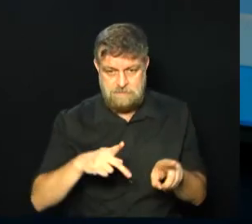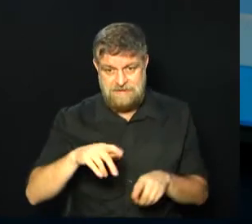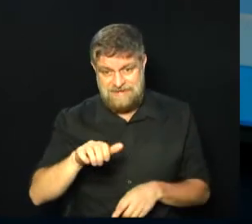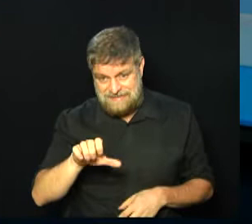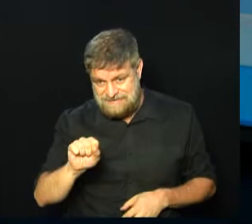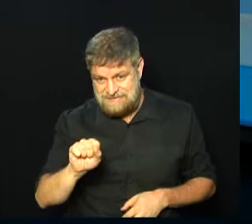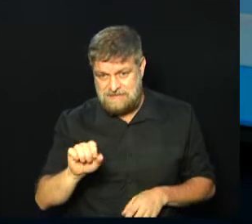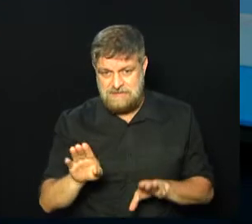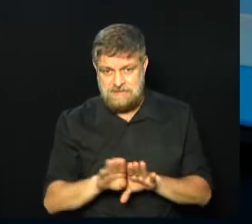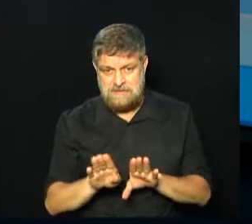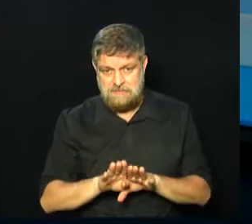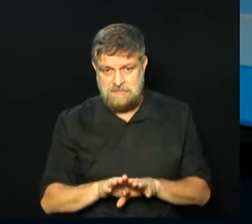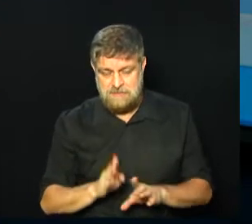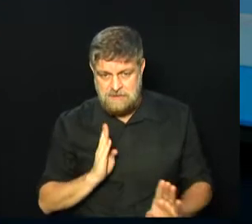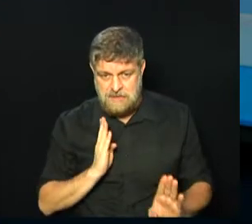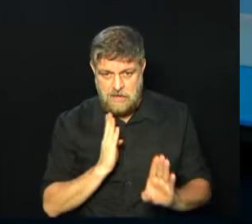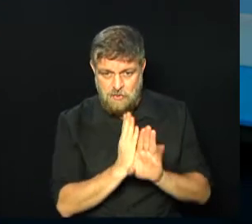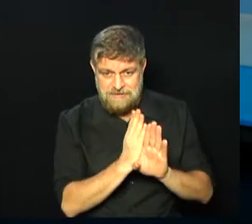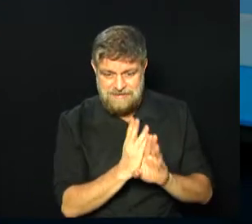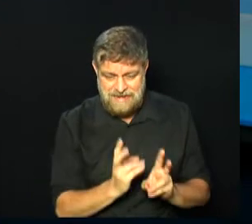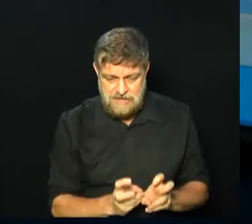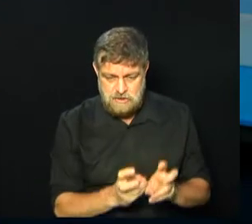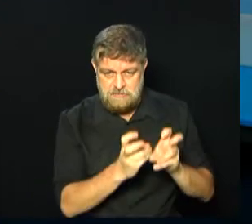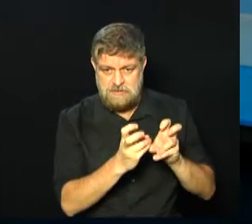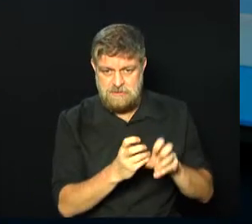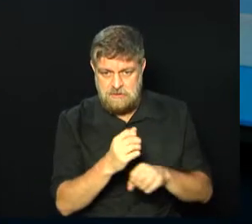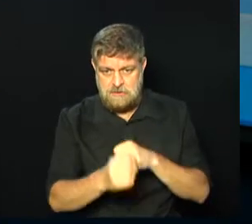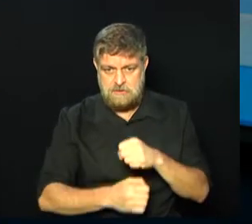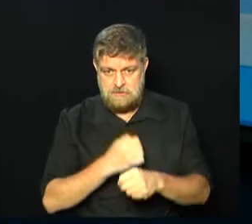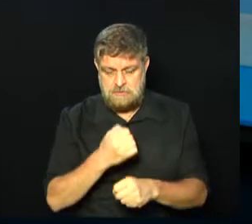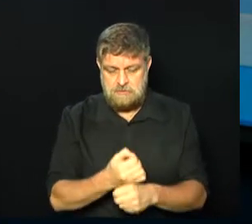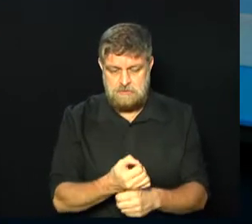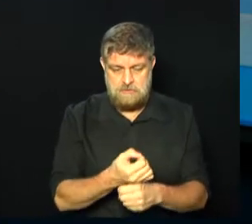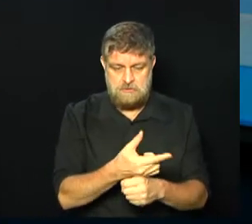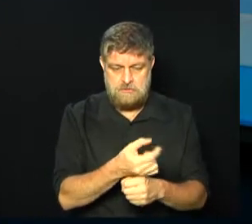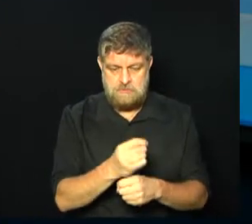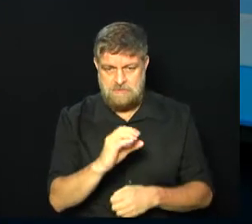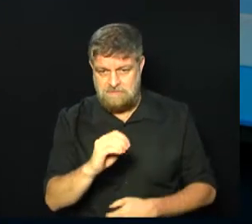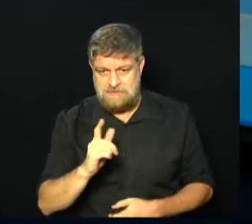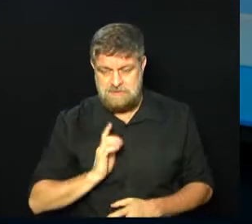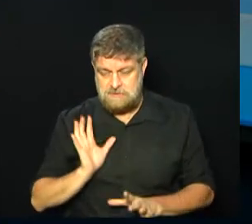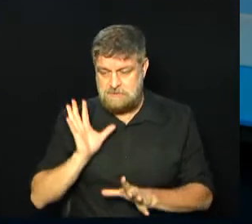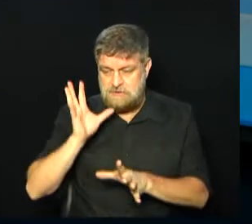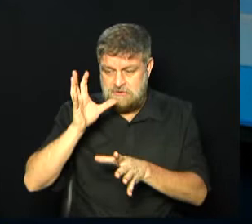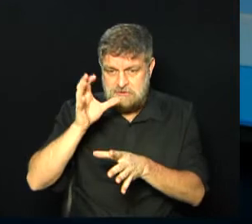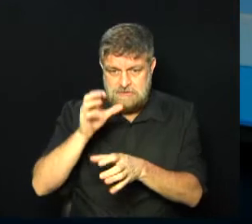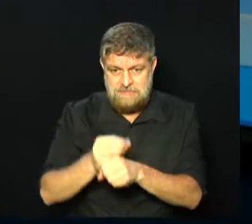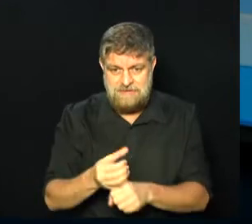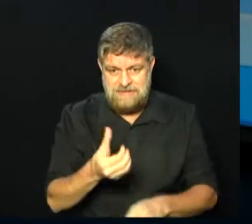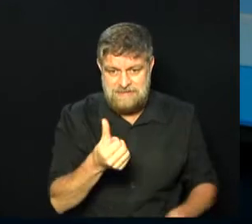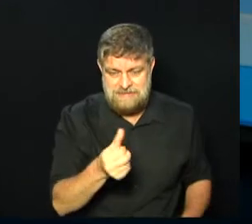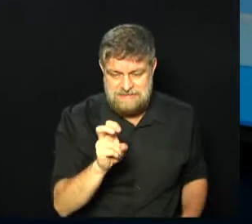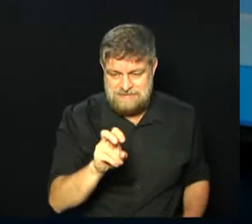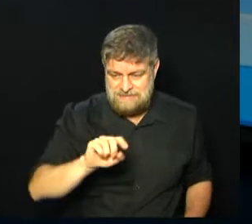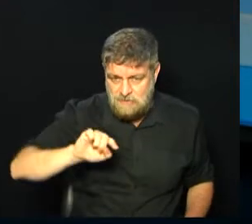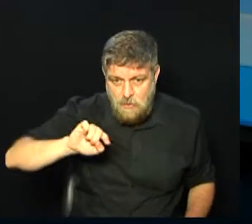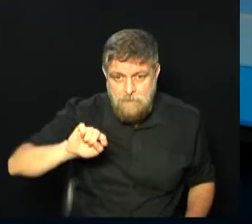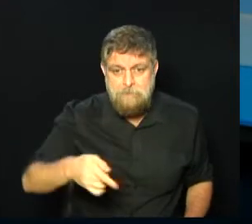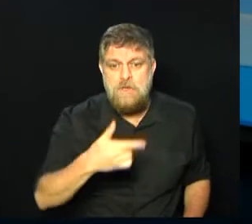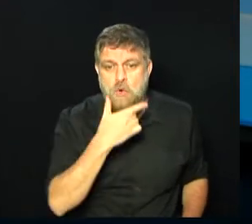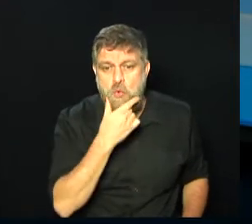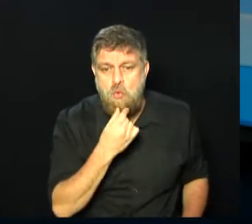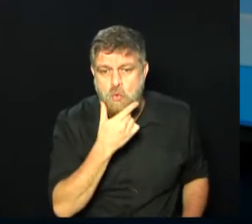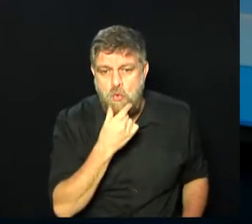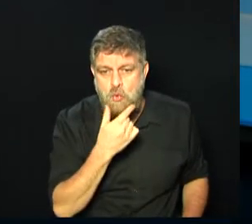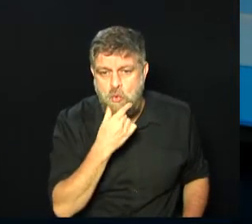retal para identificar tumores que em 2020 acometeram mais de 65 mil homens e